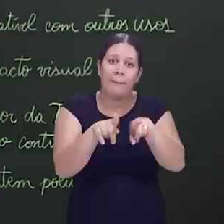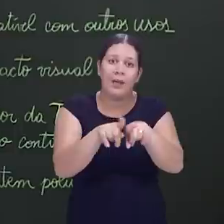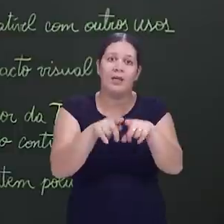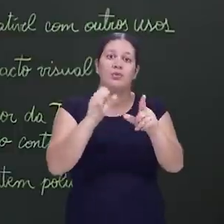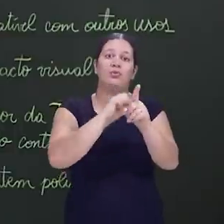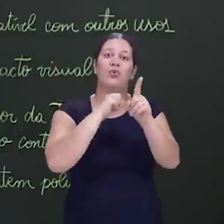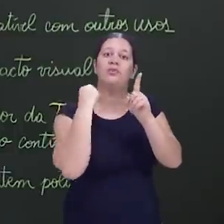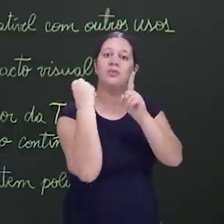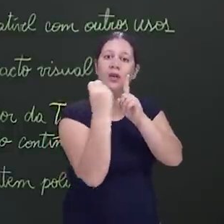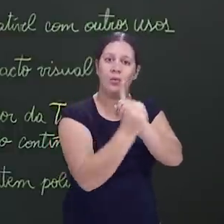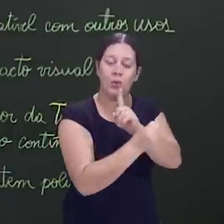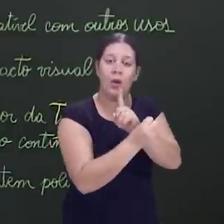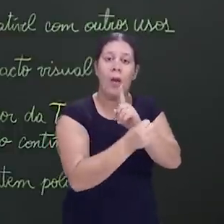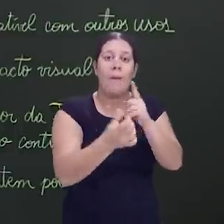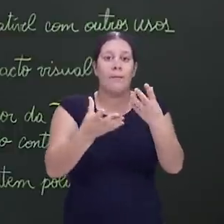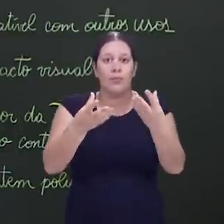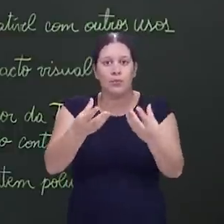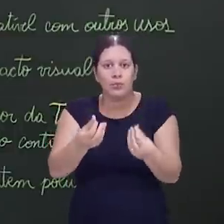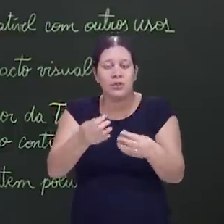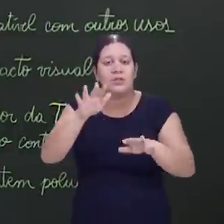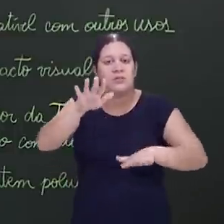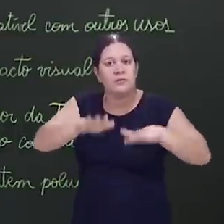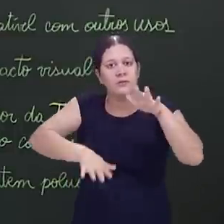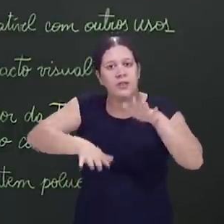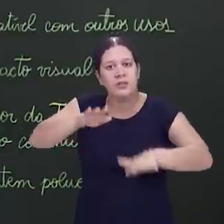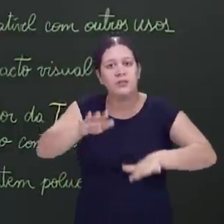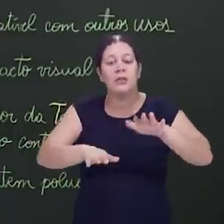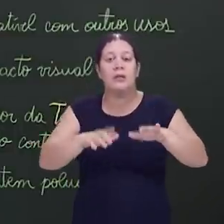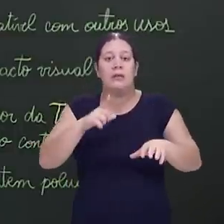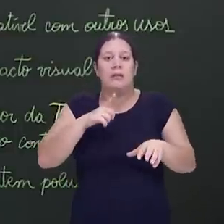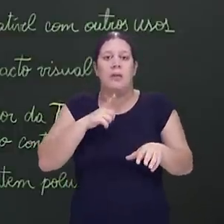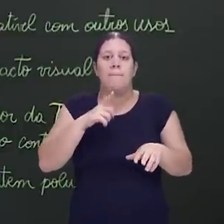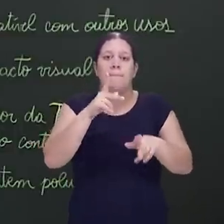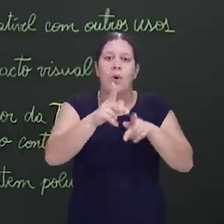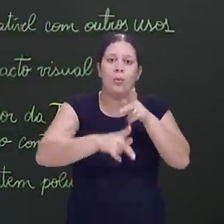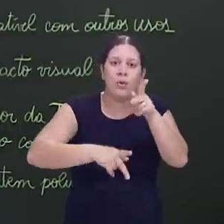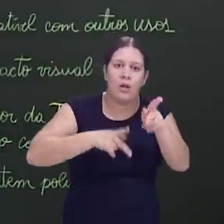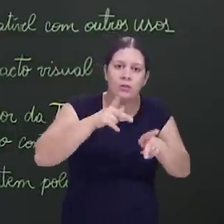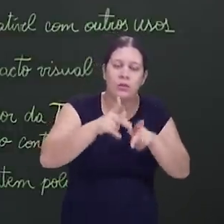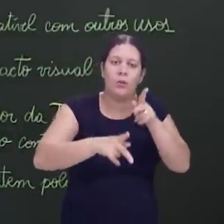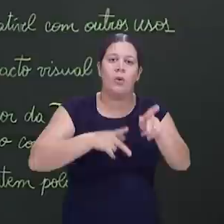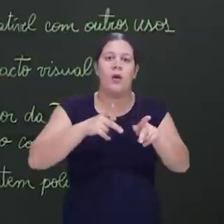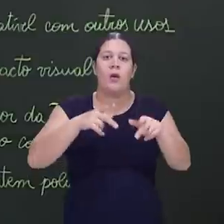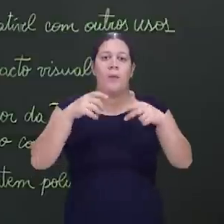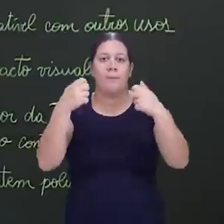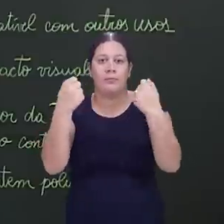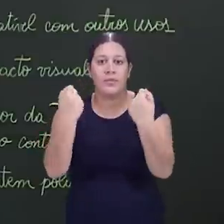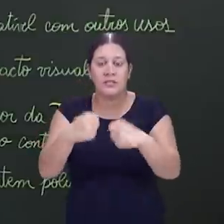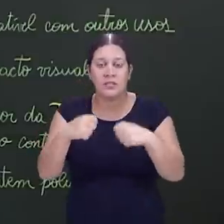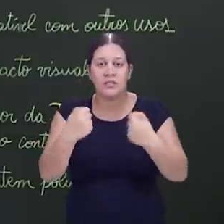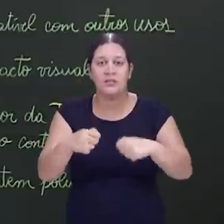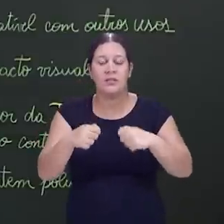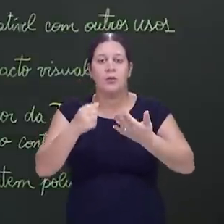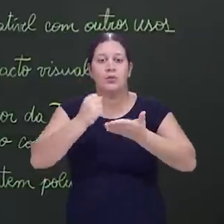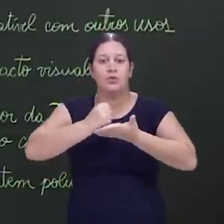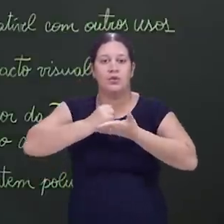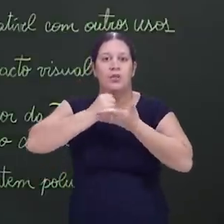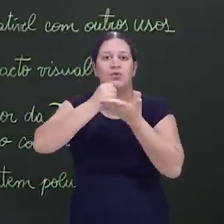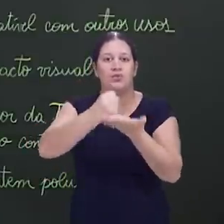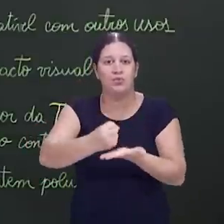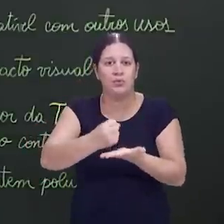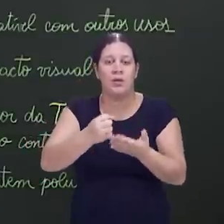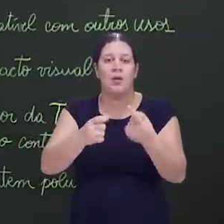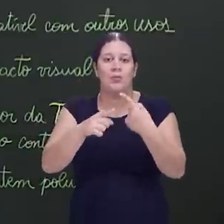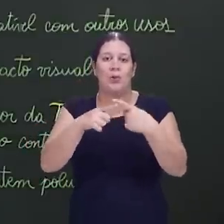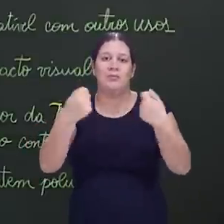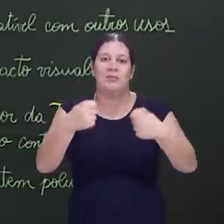questão social. Muitas vezes tem várias populações no entorno que precisam de uma forma um tanto quanto forçosa se